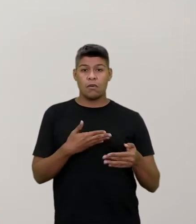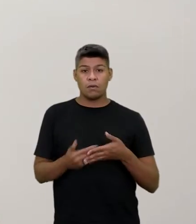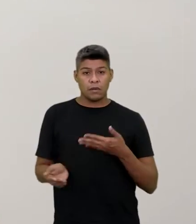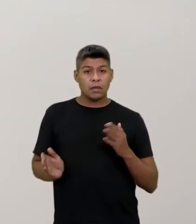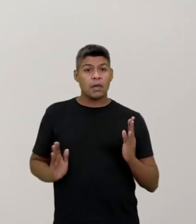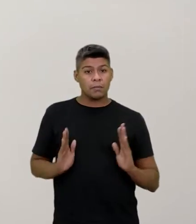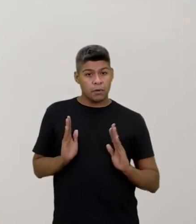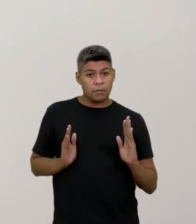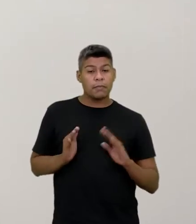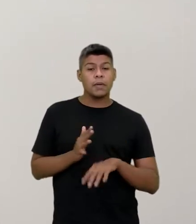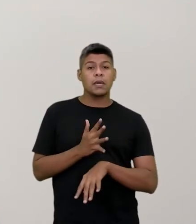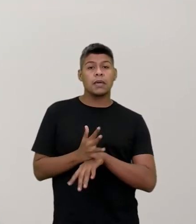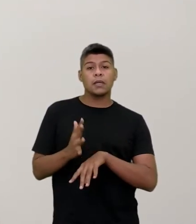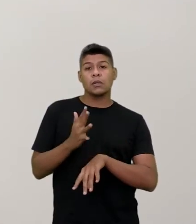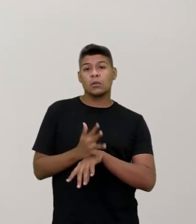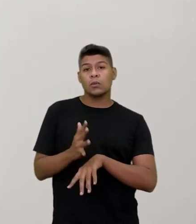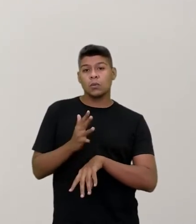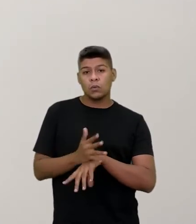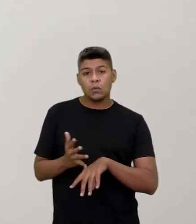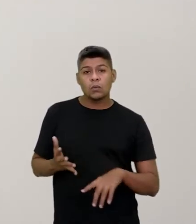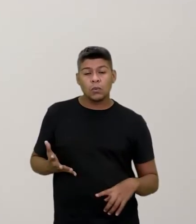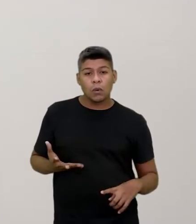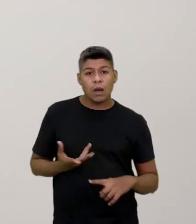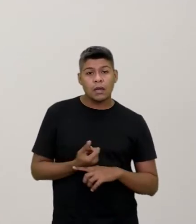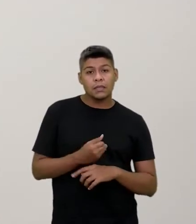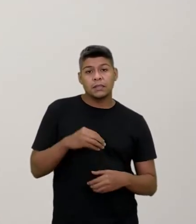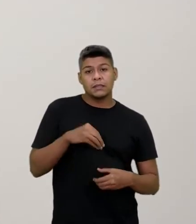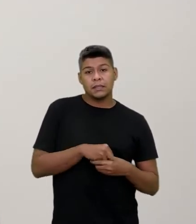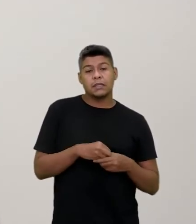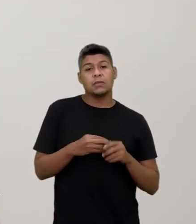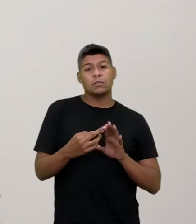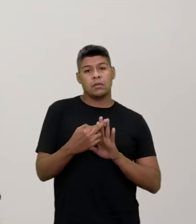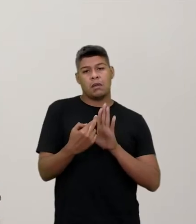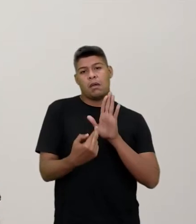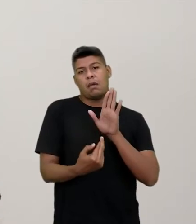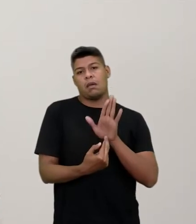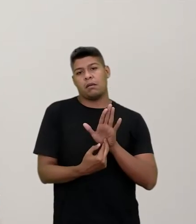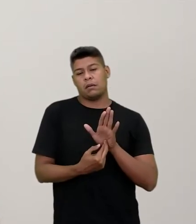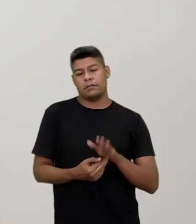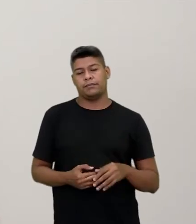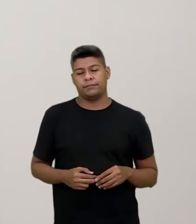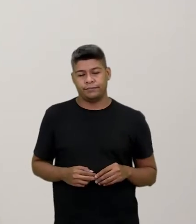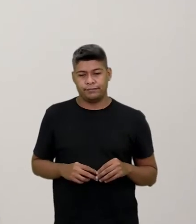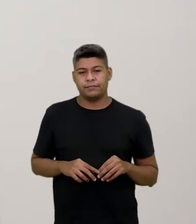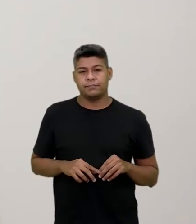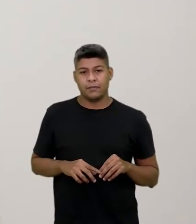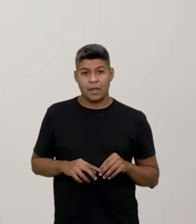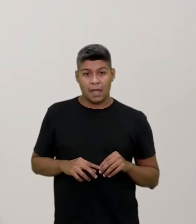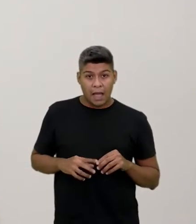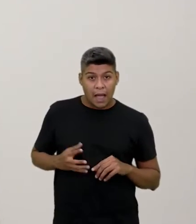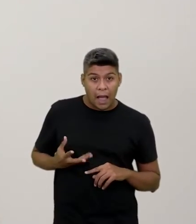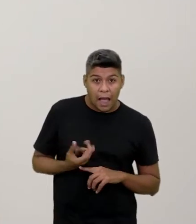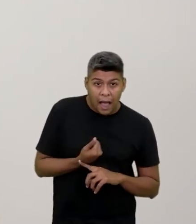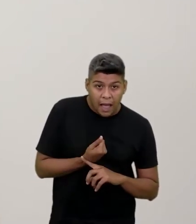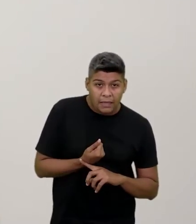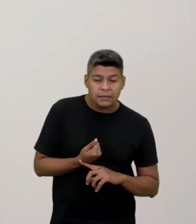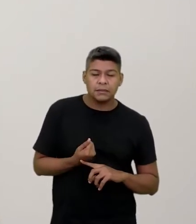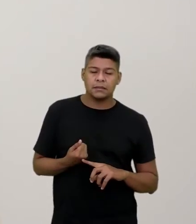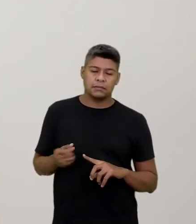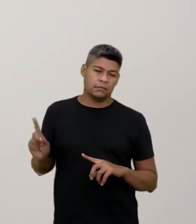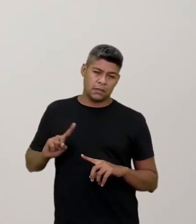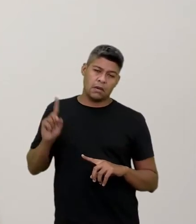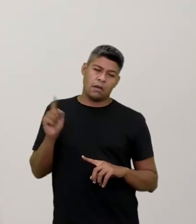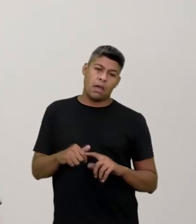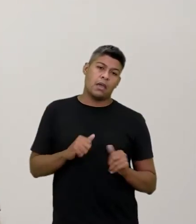pessoas praticam a arte marcial dentro de regras, né? Então daí já não é mais arte marcial, é um esporte de combate, porque